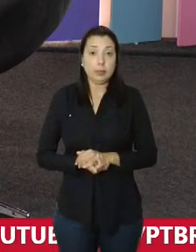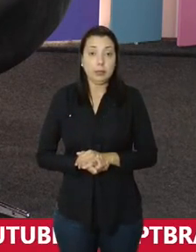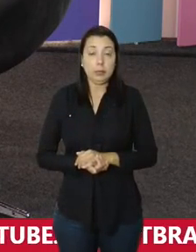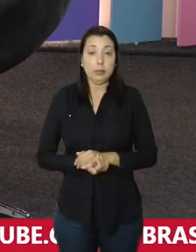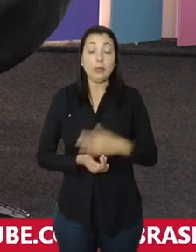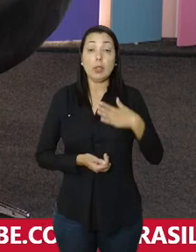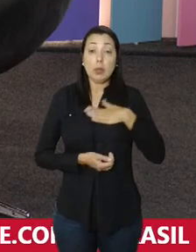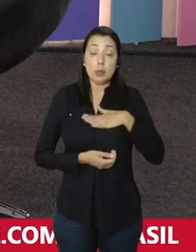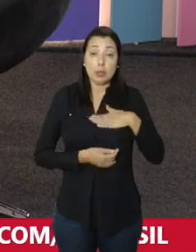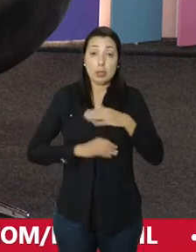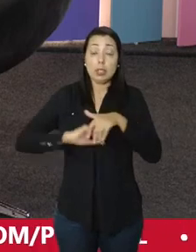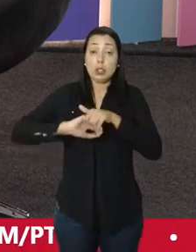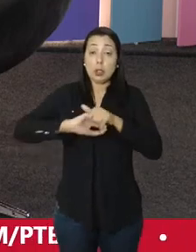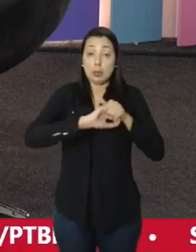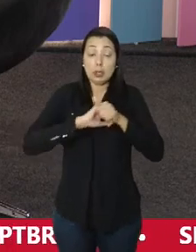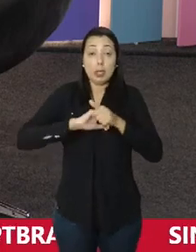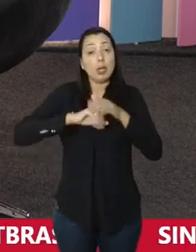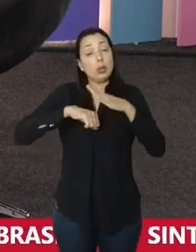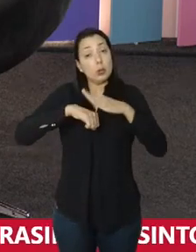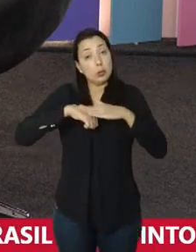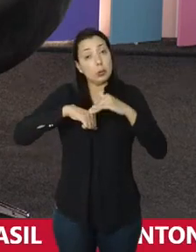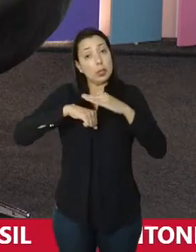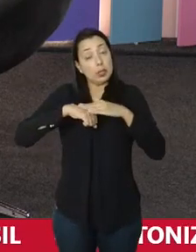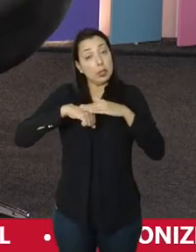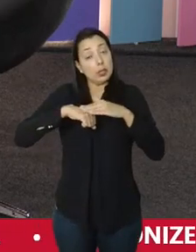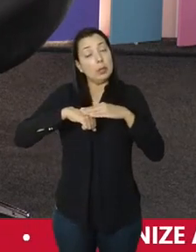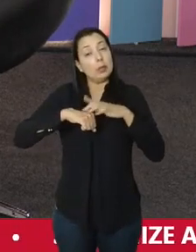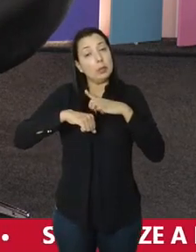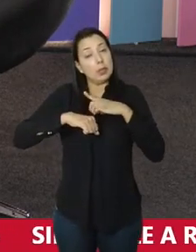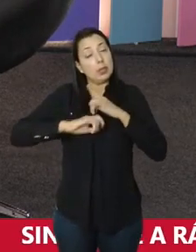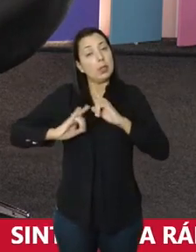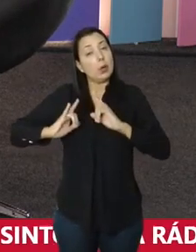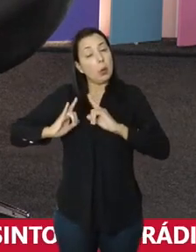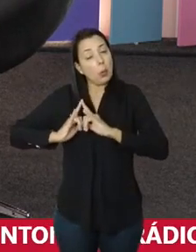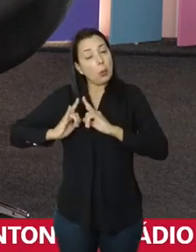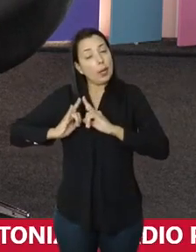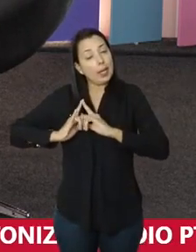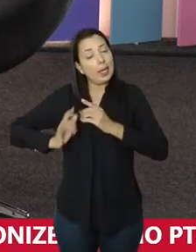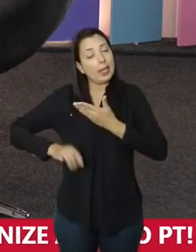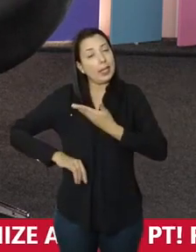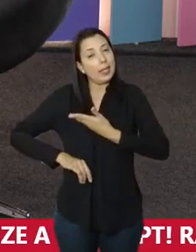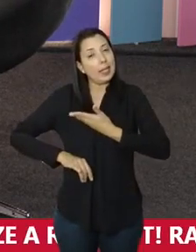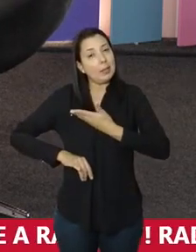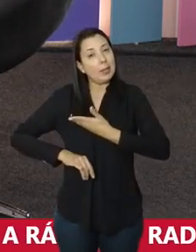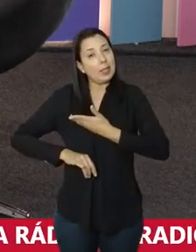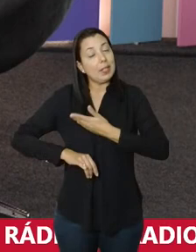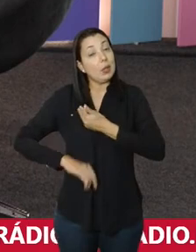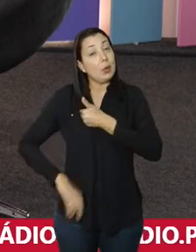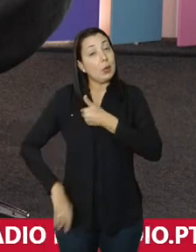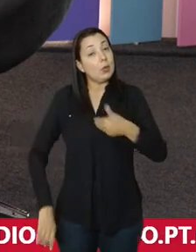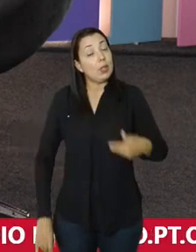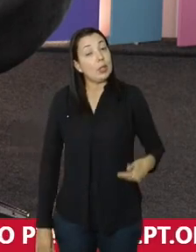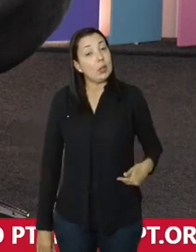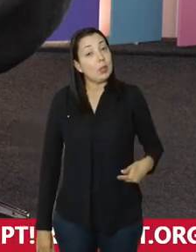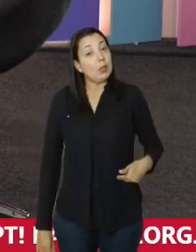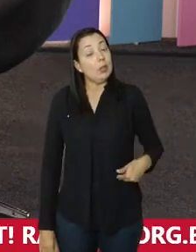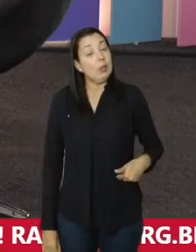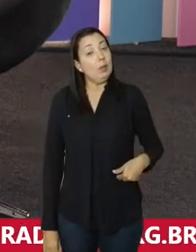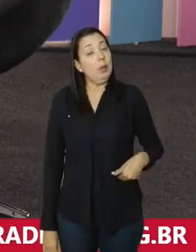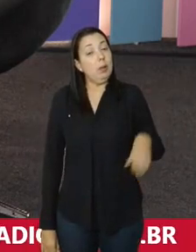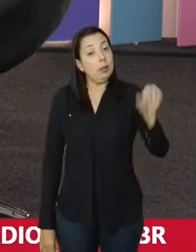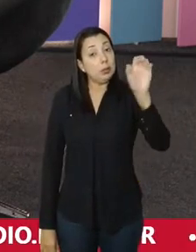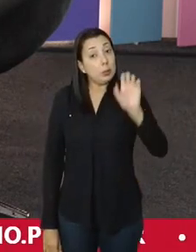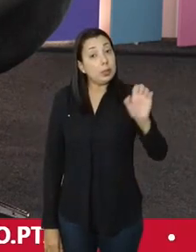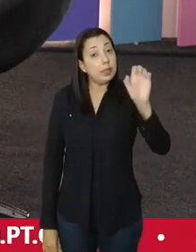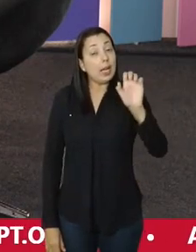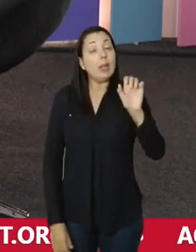Quero cumprimentar com muito carinho a minha querida companheira e amiga, governadora do estado do